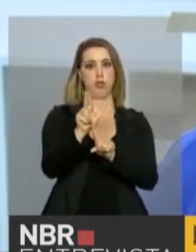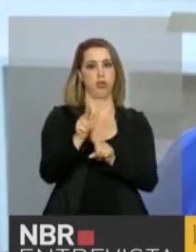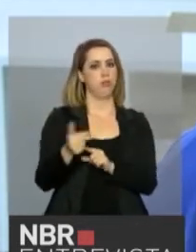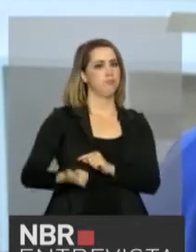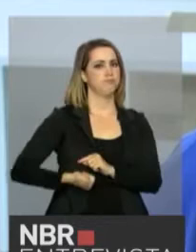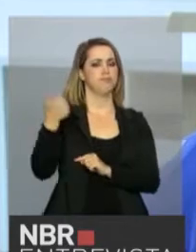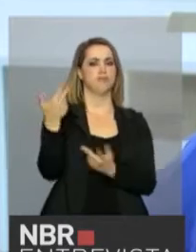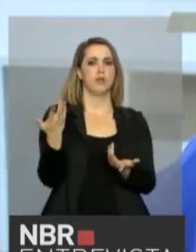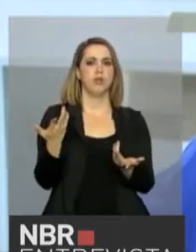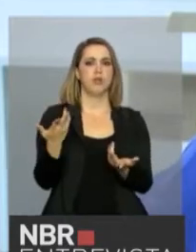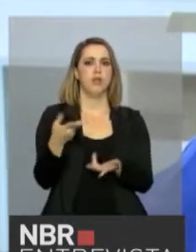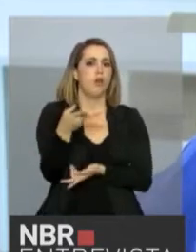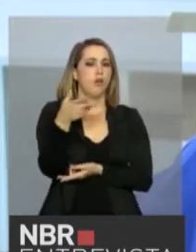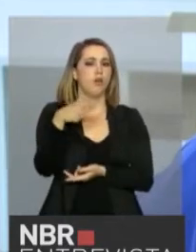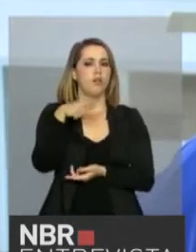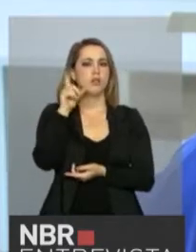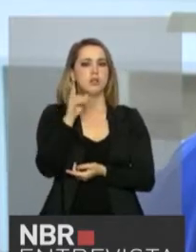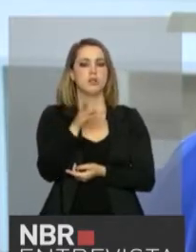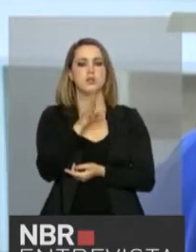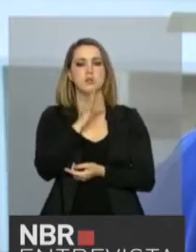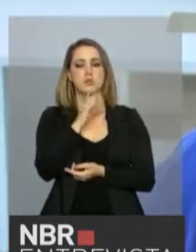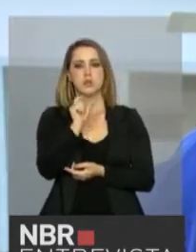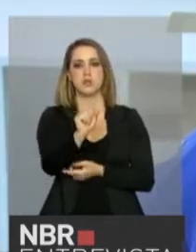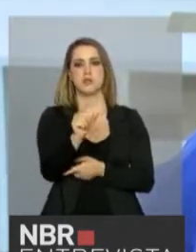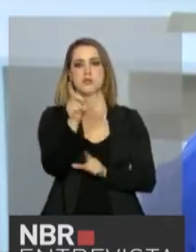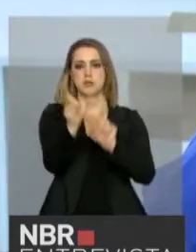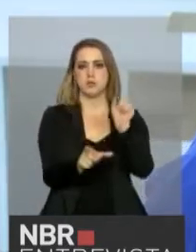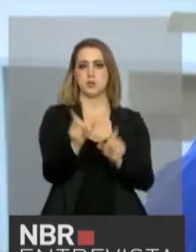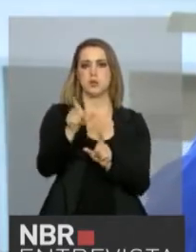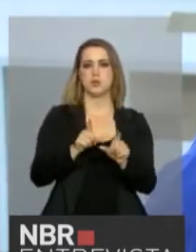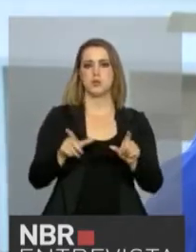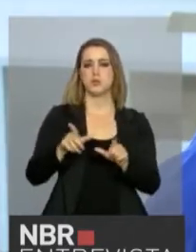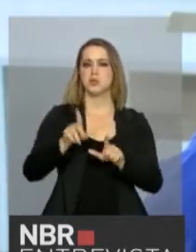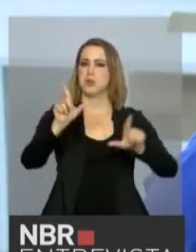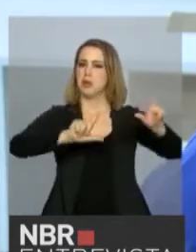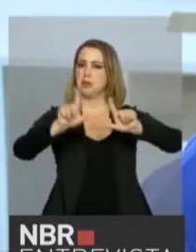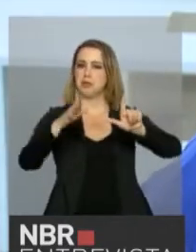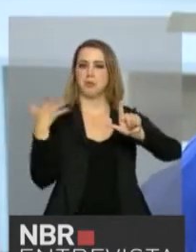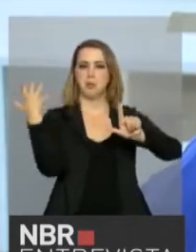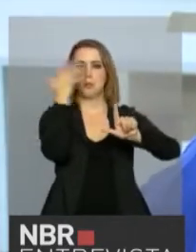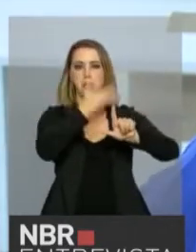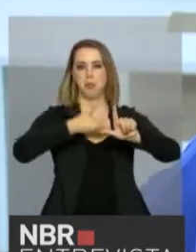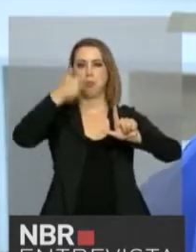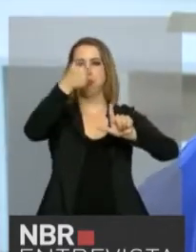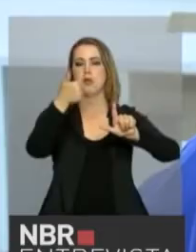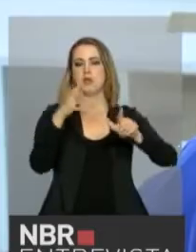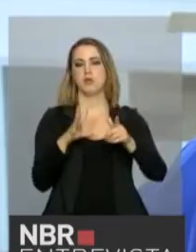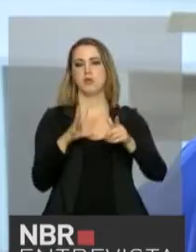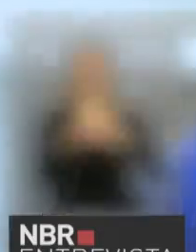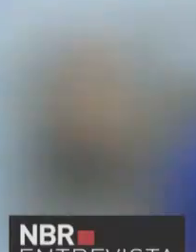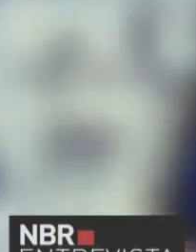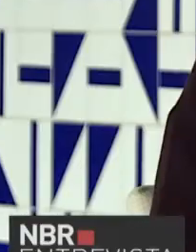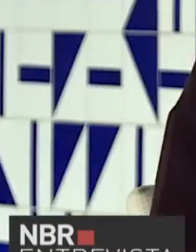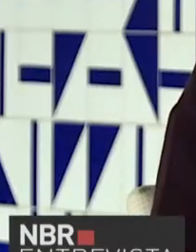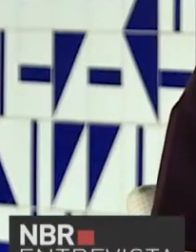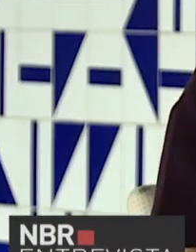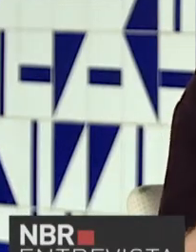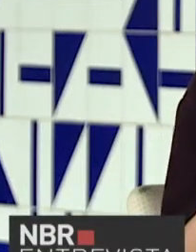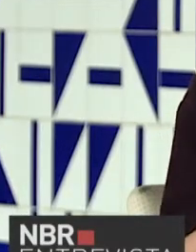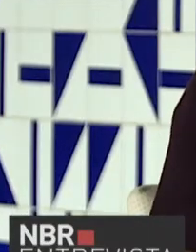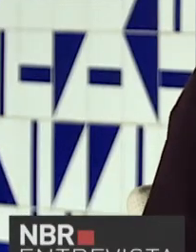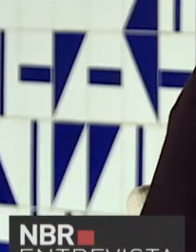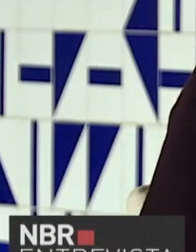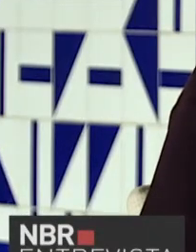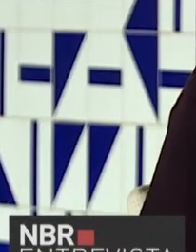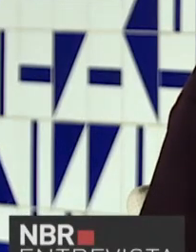conheço via televisão, tudo é limpinho. Pode ter antena, televisão velha ou nova, tudo pega zero.